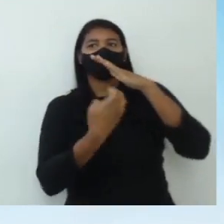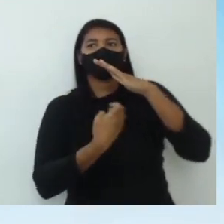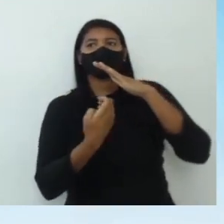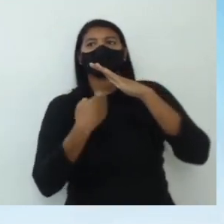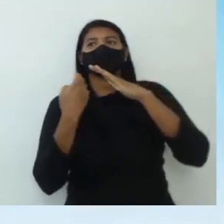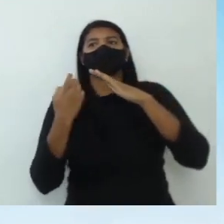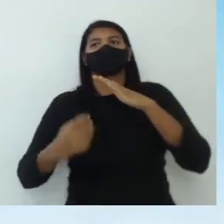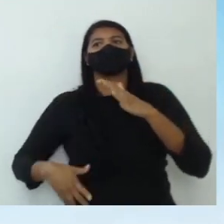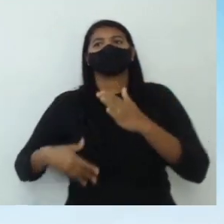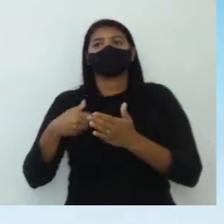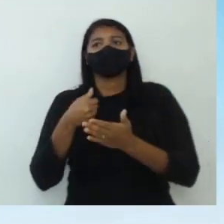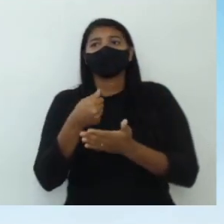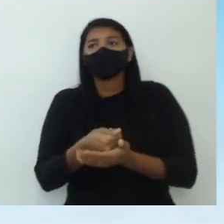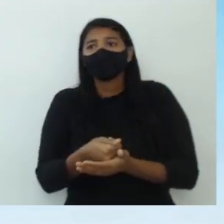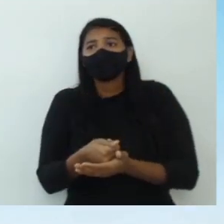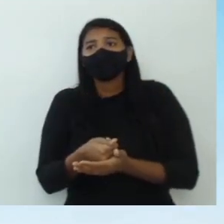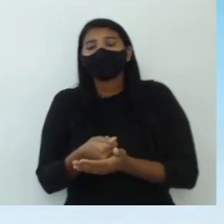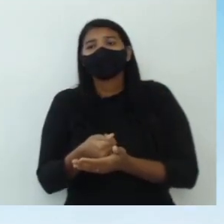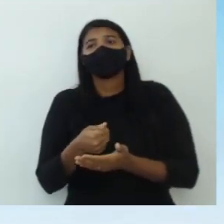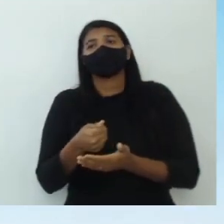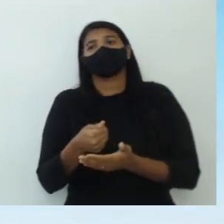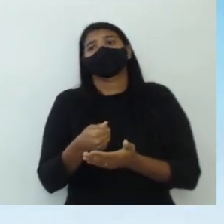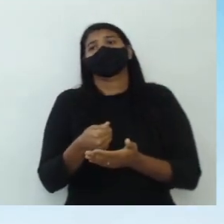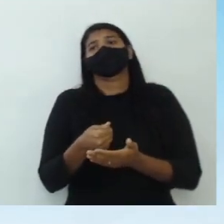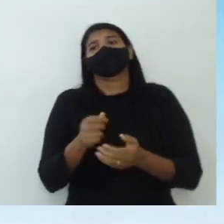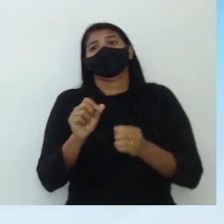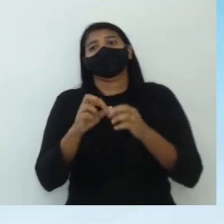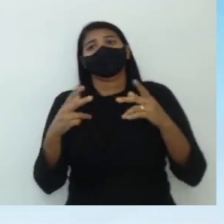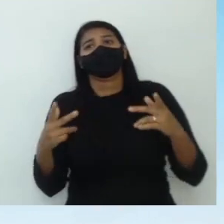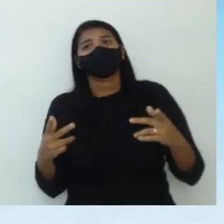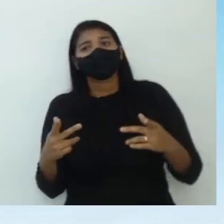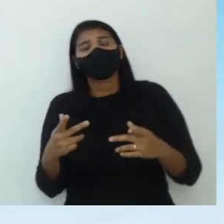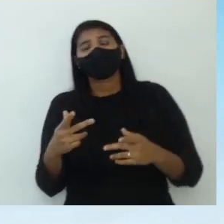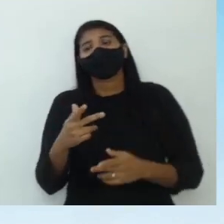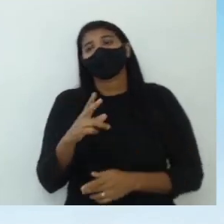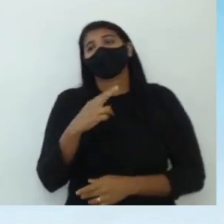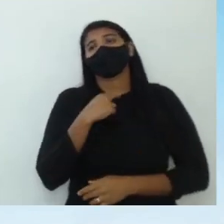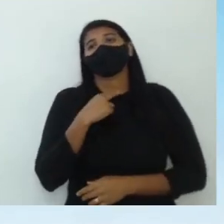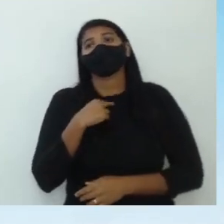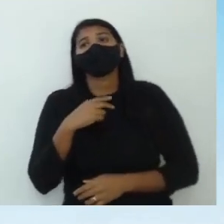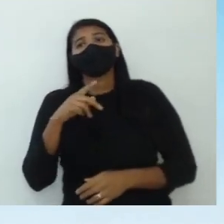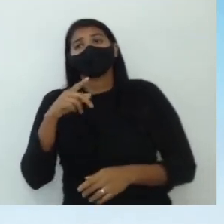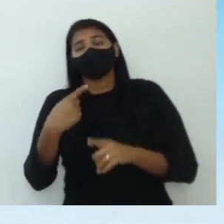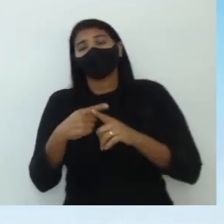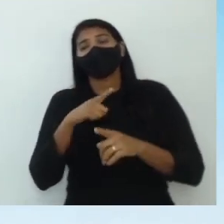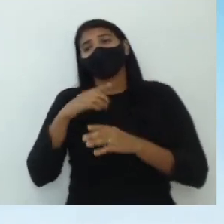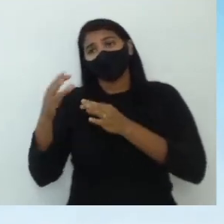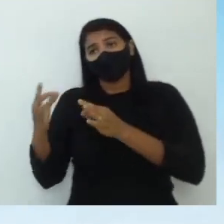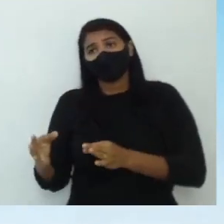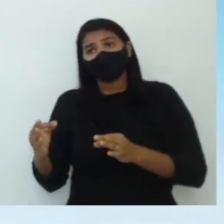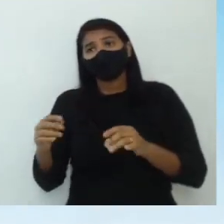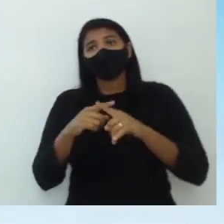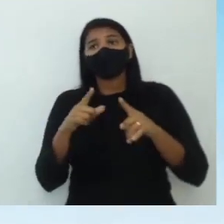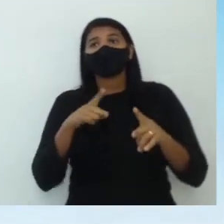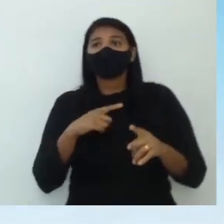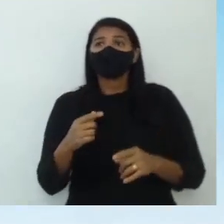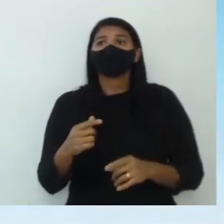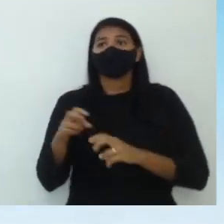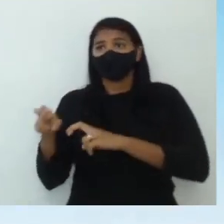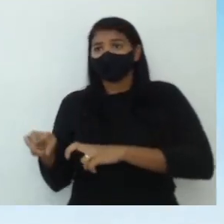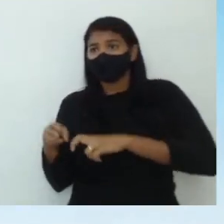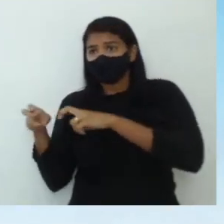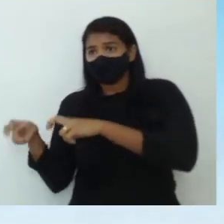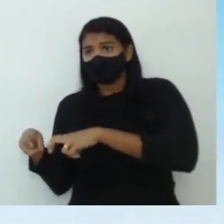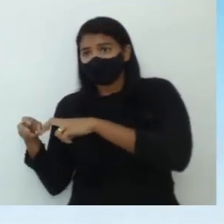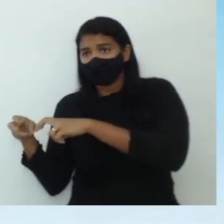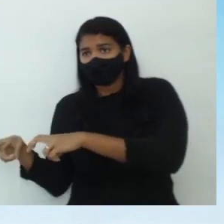não deveriam estar fazendo aquilo de maneira ilegal, né, porque existe o certo. Mas também existem pequenos produtores, pequenas pessoas,